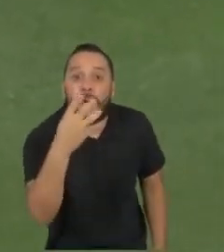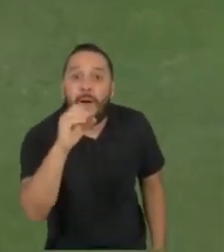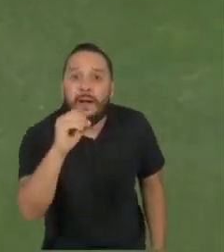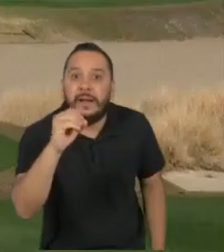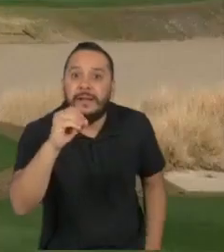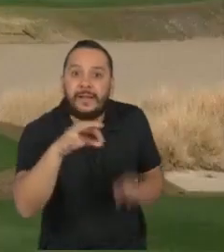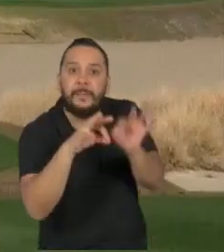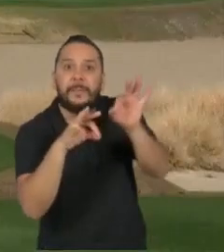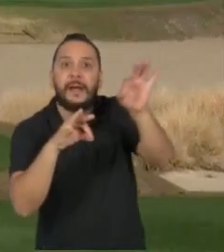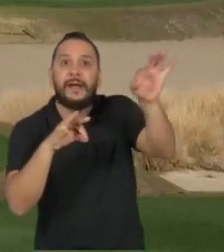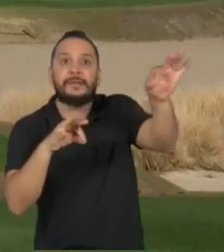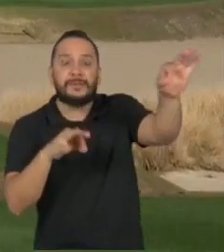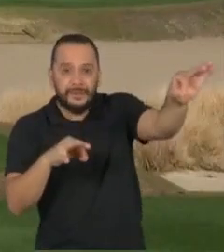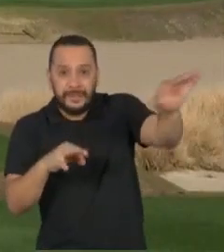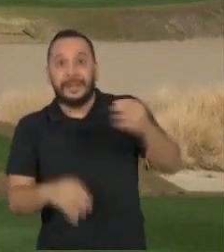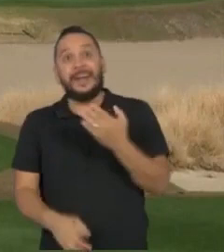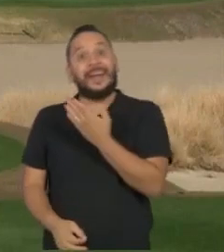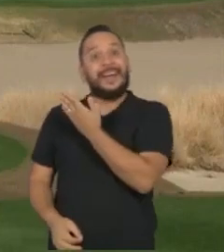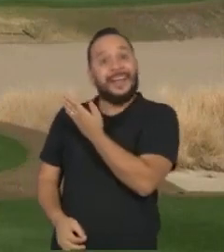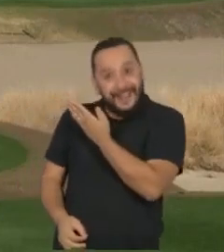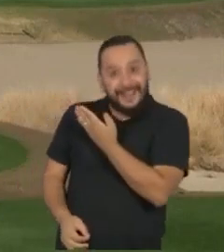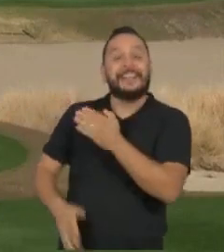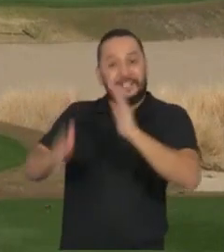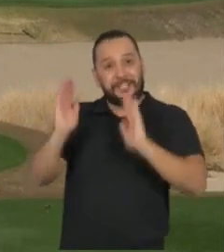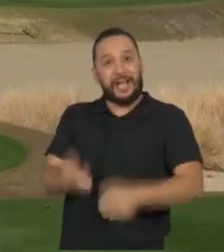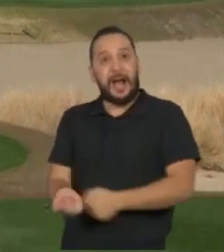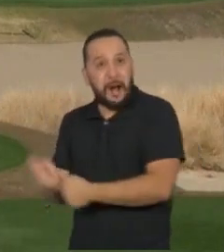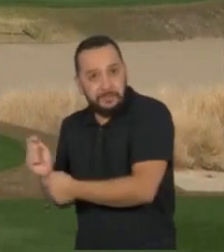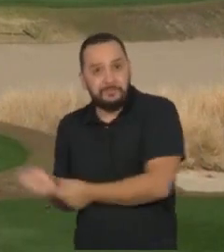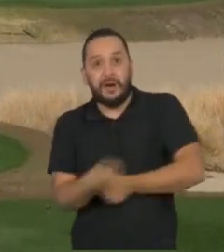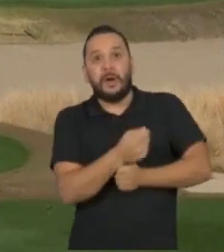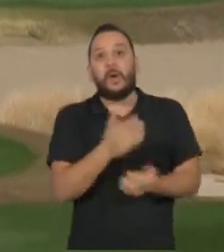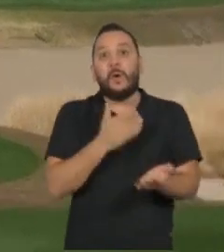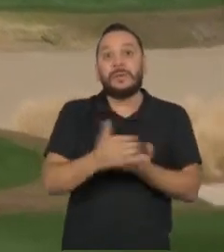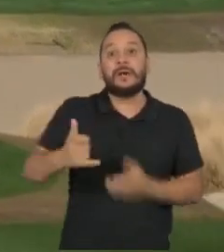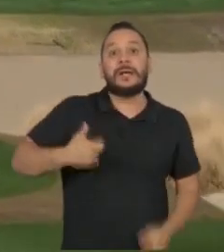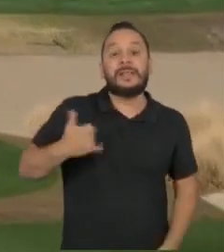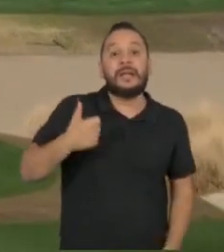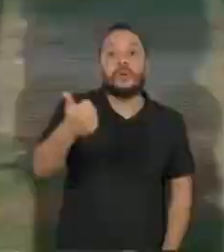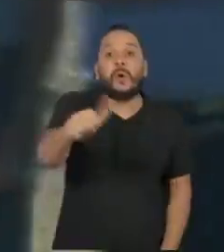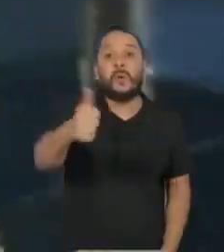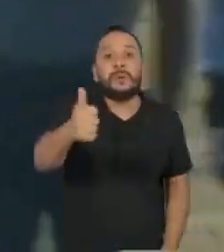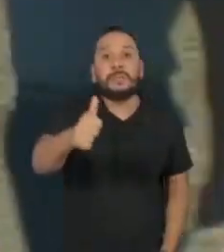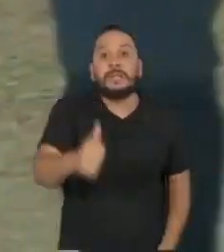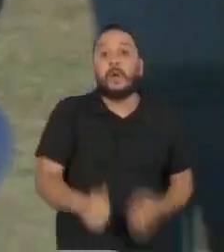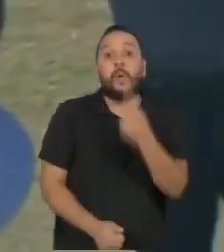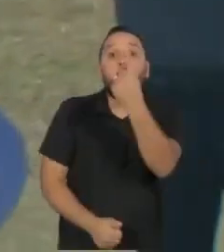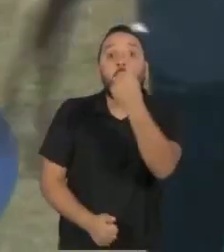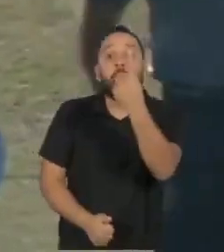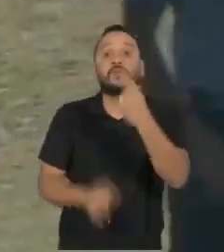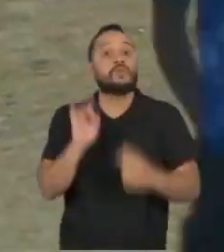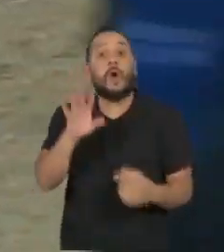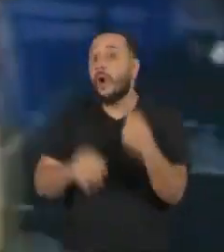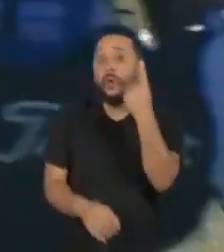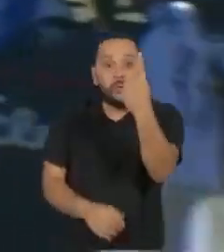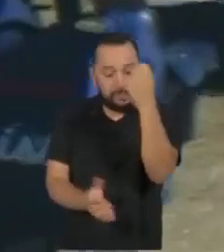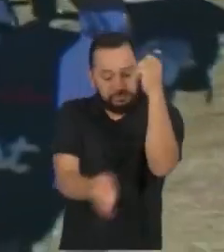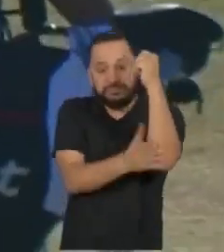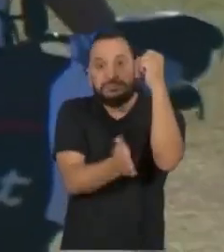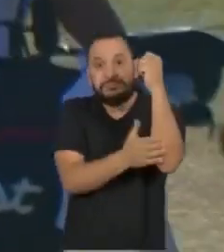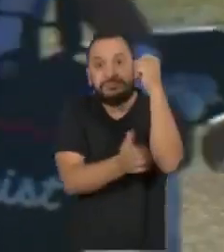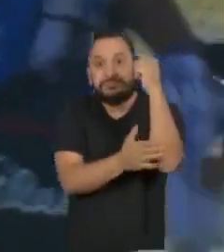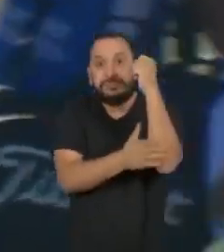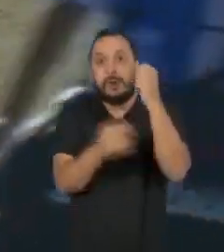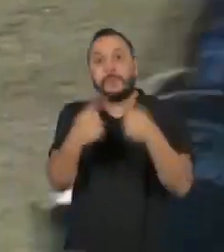O detalhe é que Hurtbise, que joga golfe desde os 11 anos de idade, só pode usar um braço. Ele